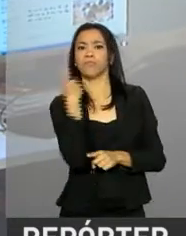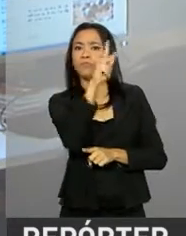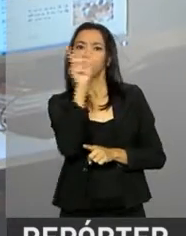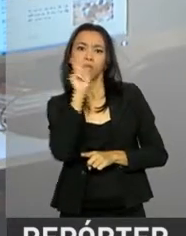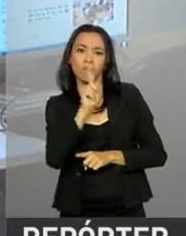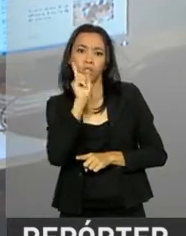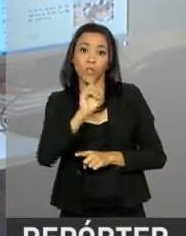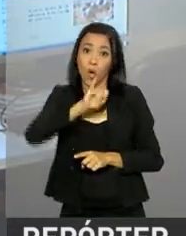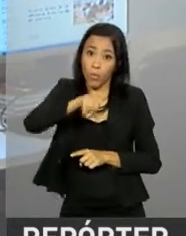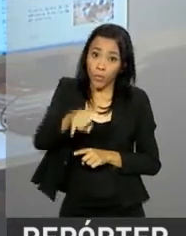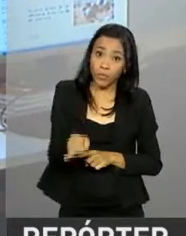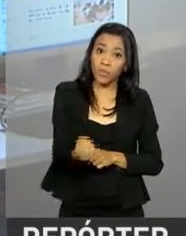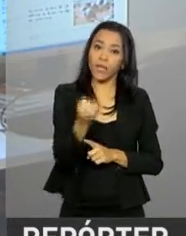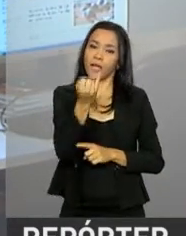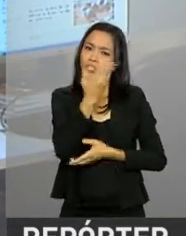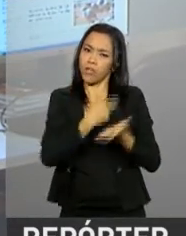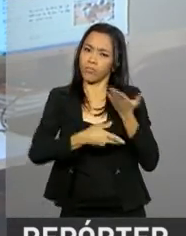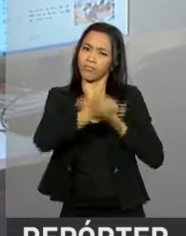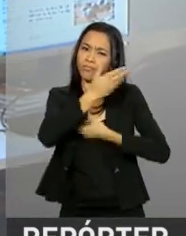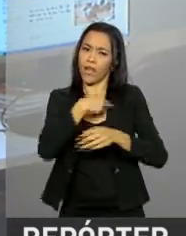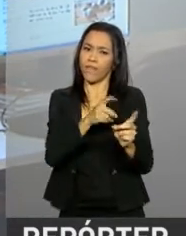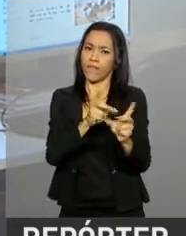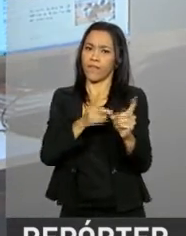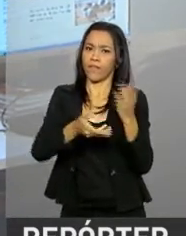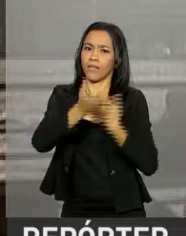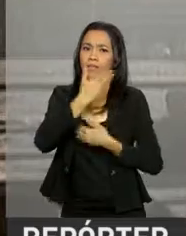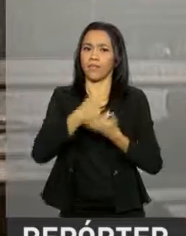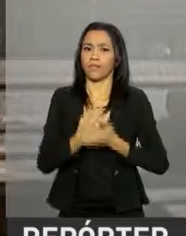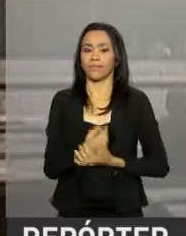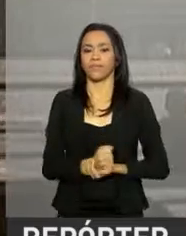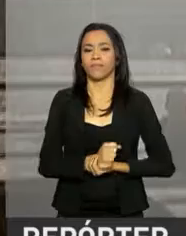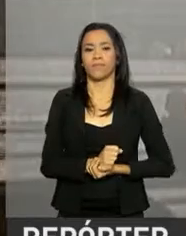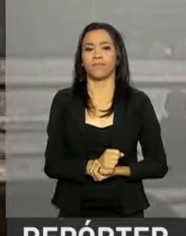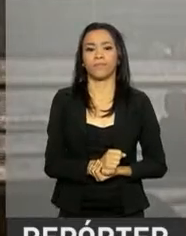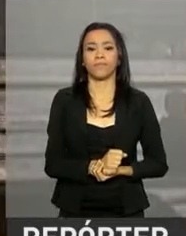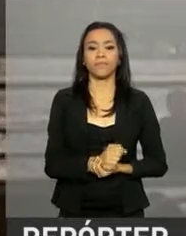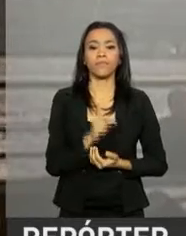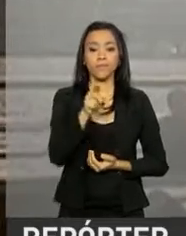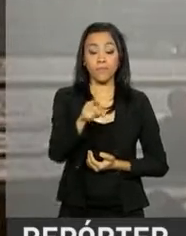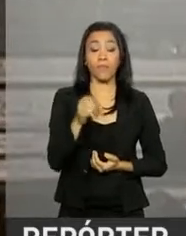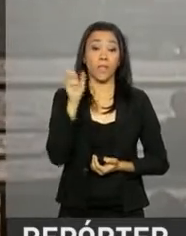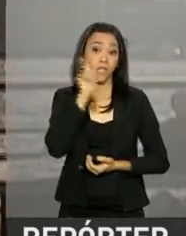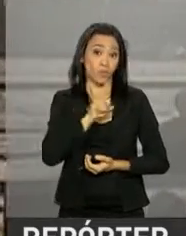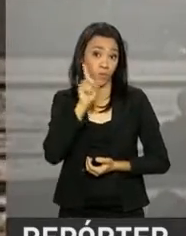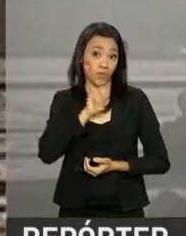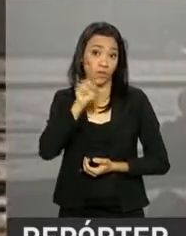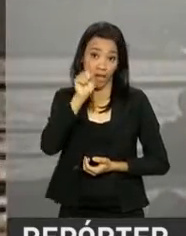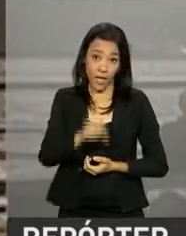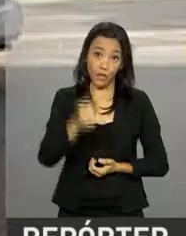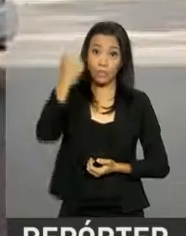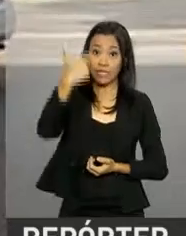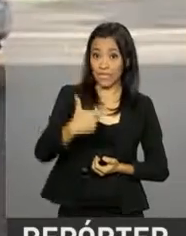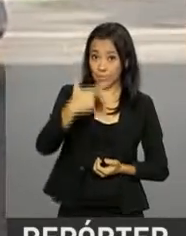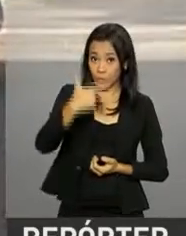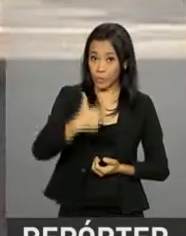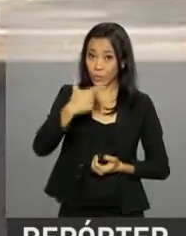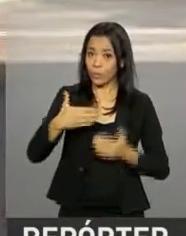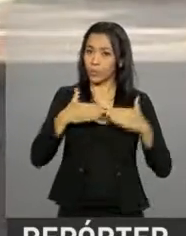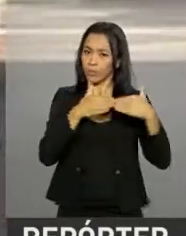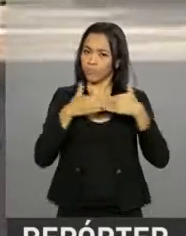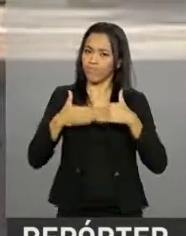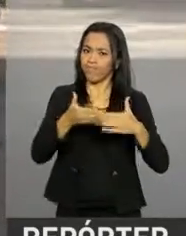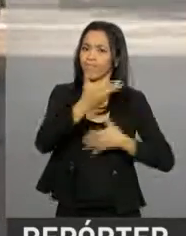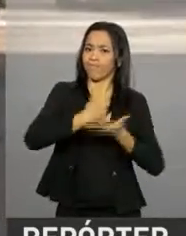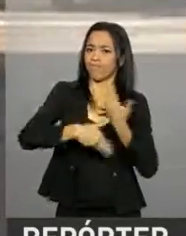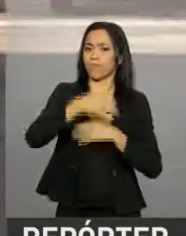ainda mais o comércio entre os dois países os estados unidos são o segundo parceiro comercial do brasil no mundo